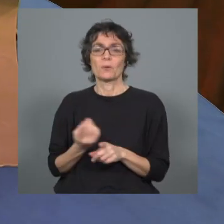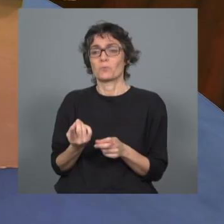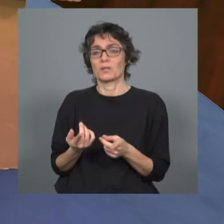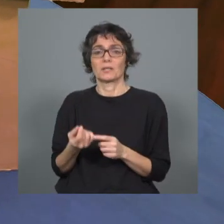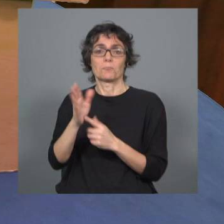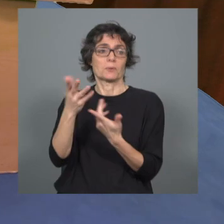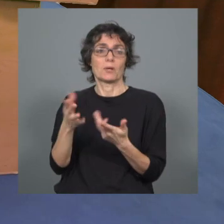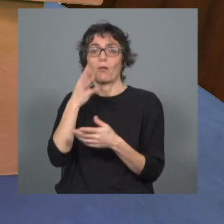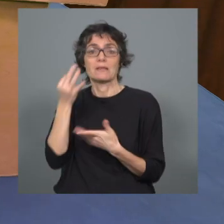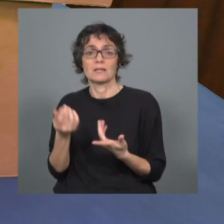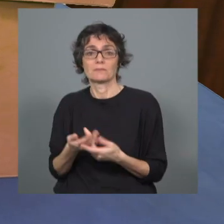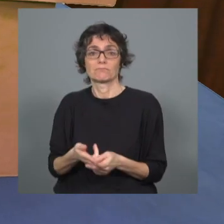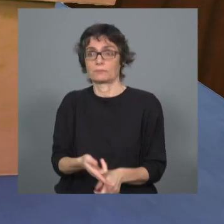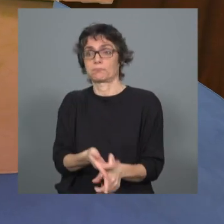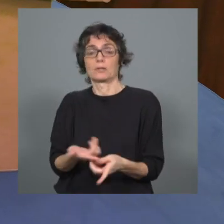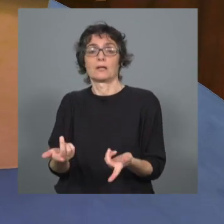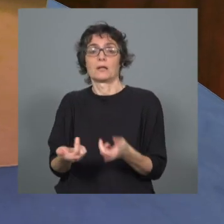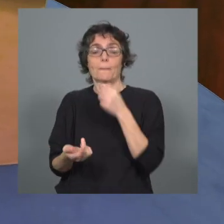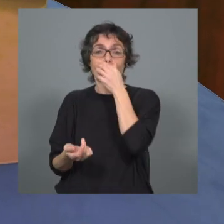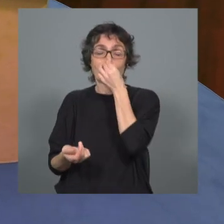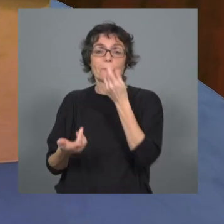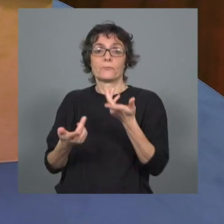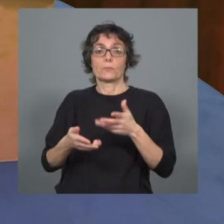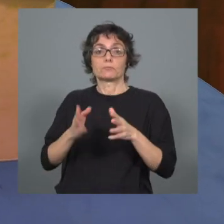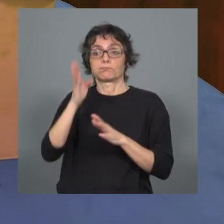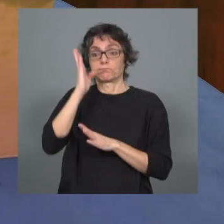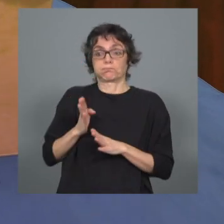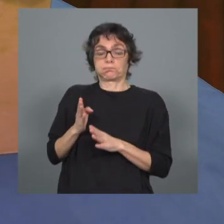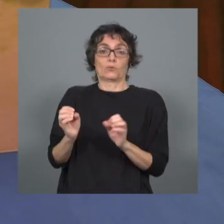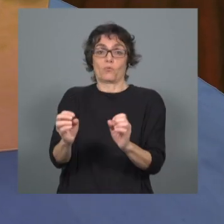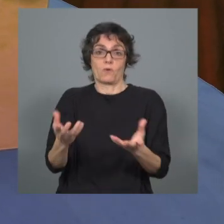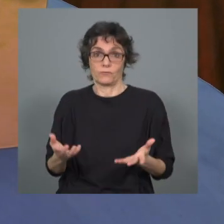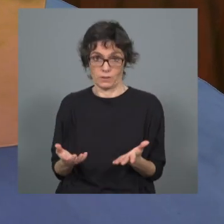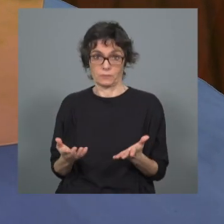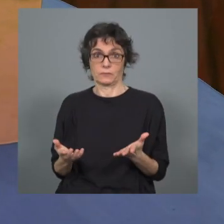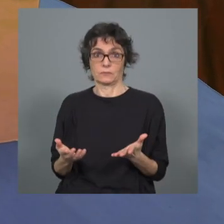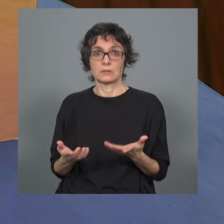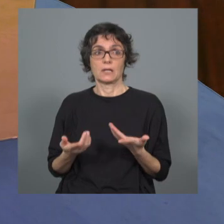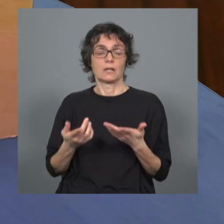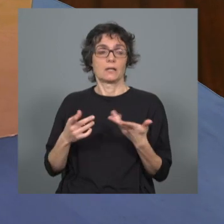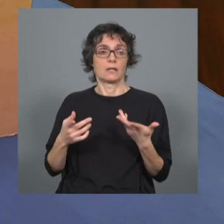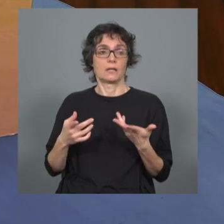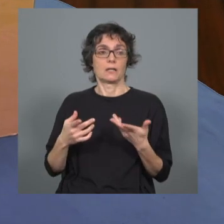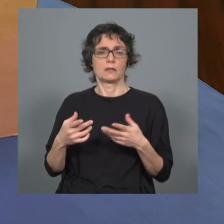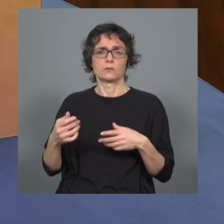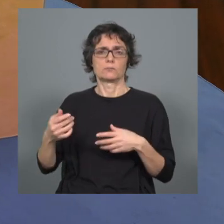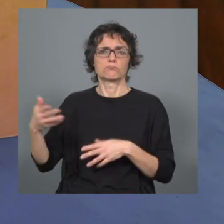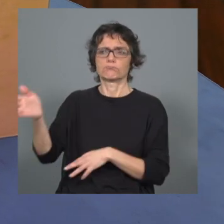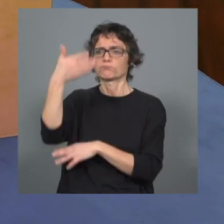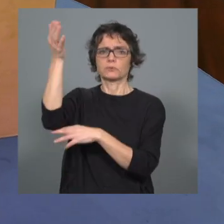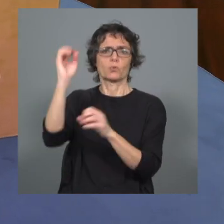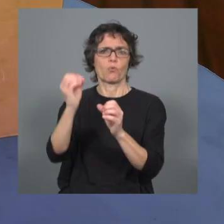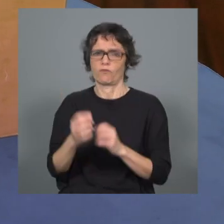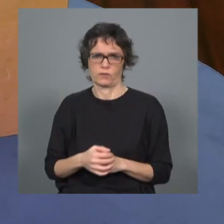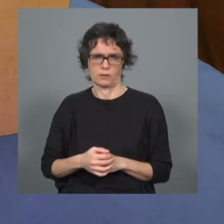armas, não tinha exército, não tinha baluartes, não se refugiou em nenhum